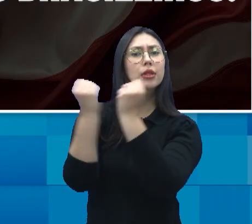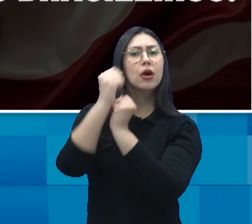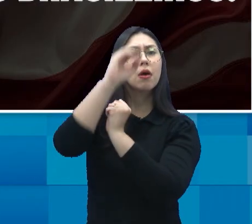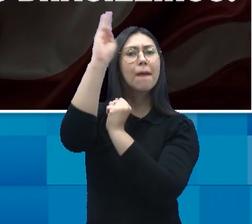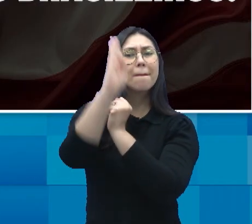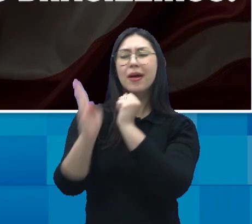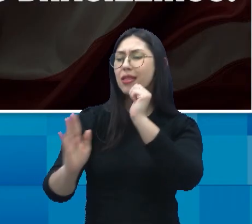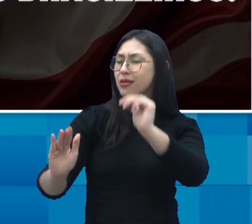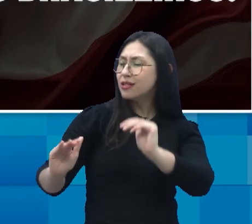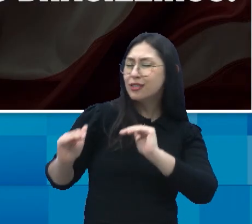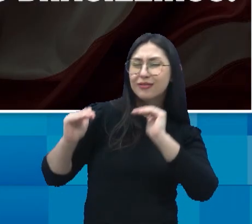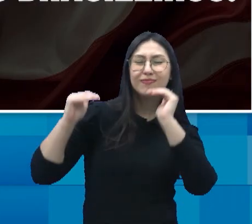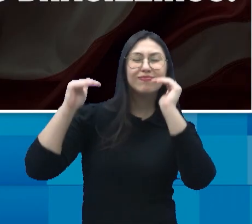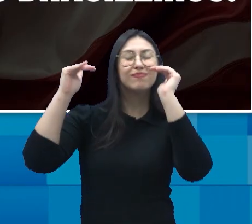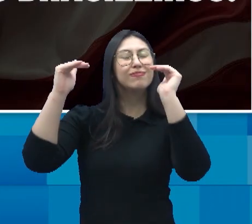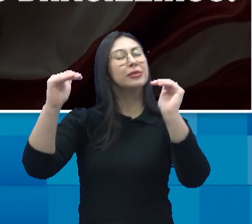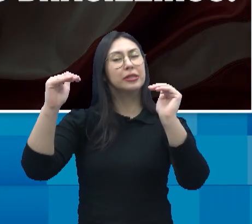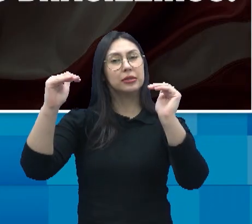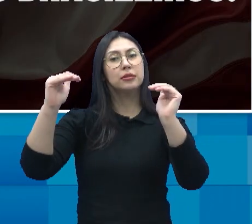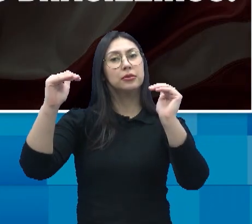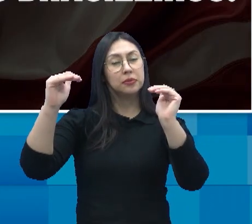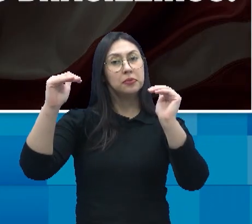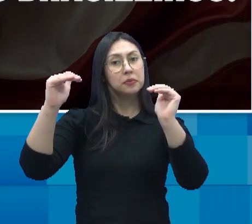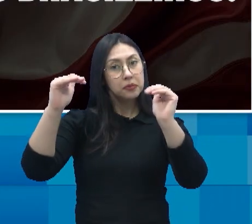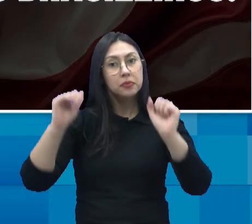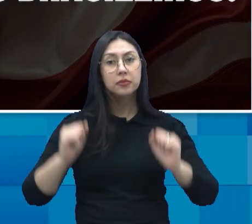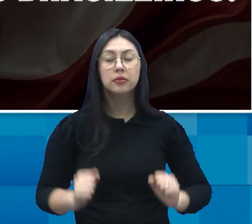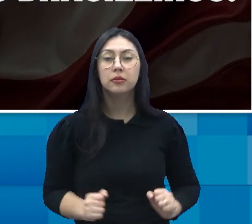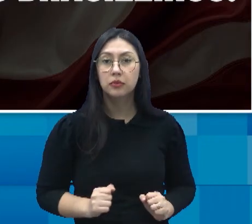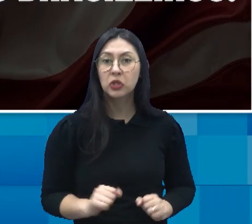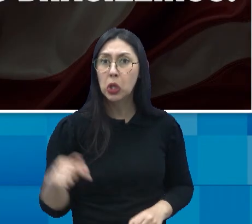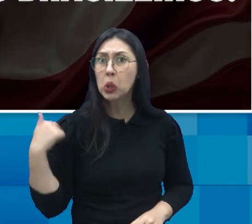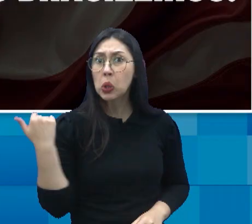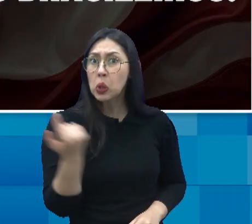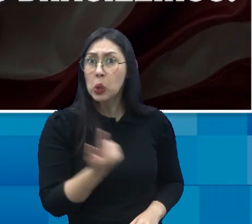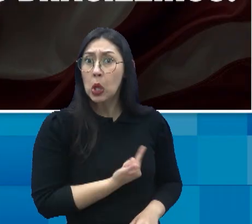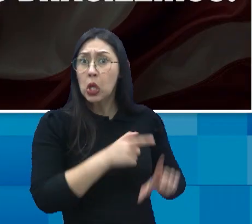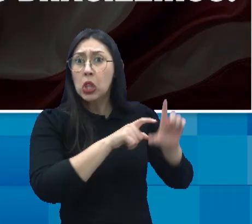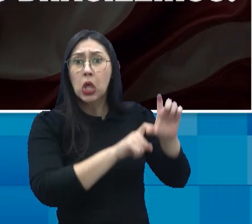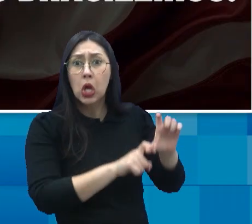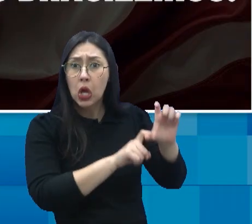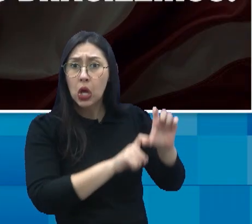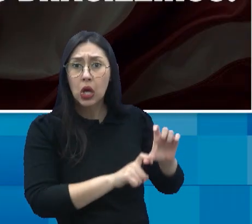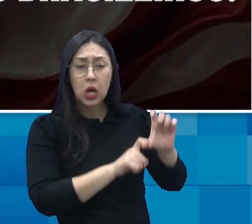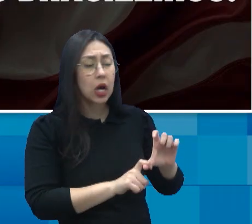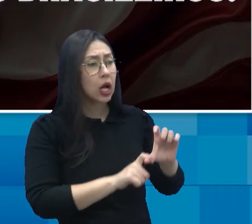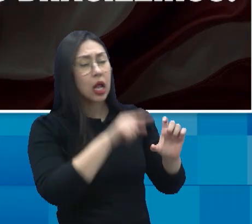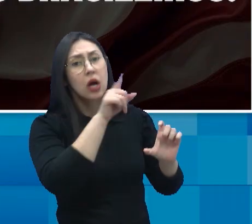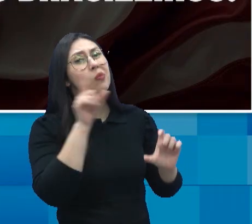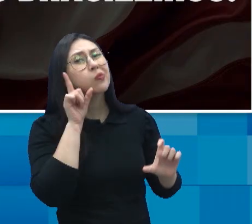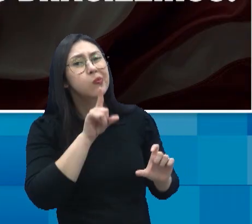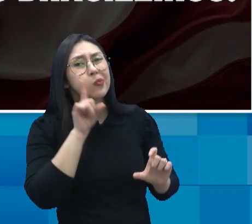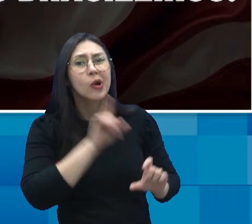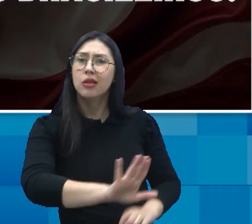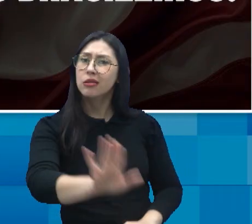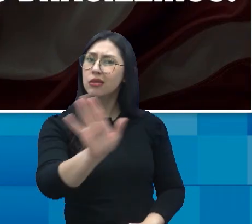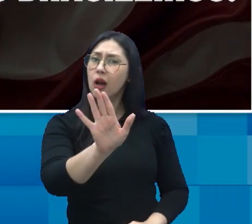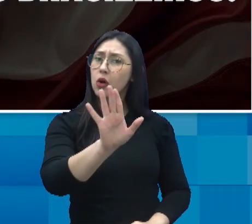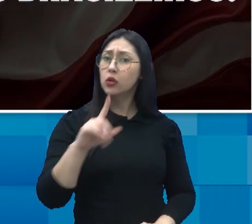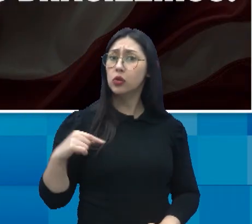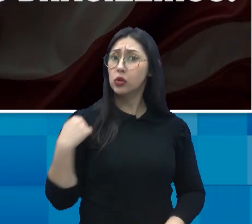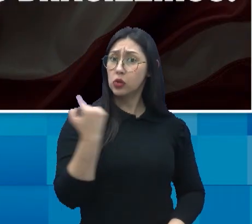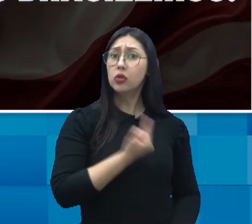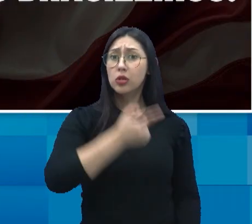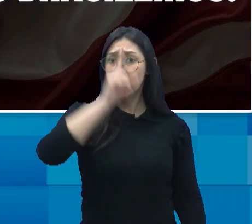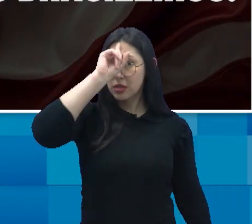a soberania do Brasil. Não somos colônia dos Estados Unidos. Aqui quem manda são